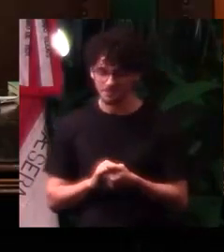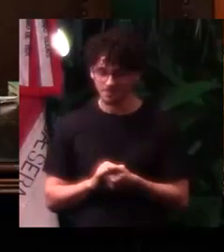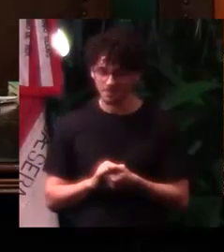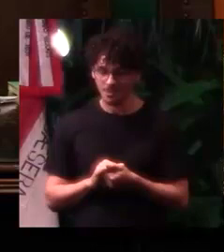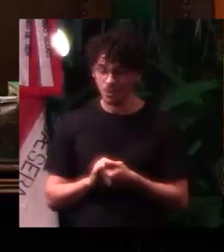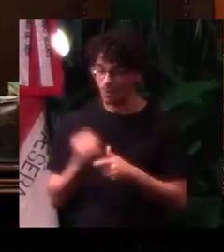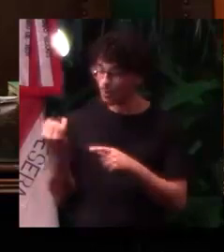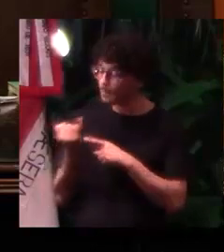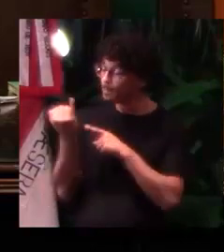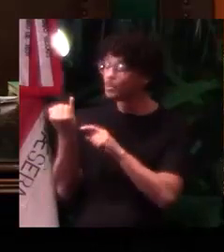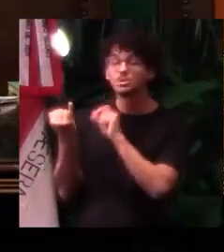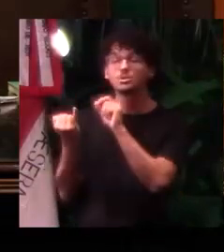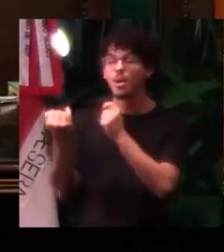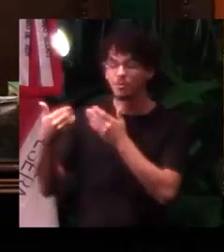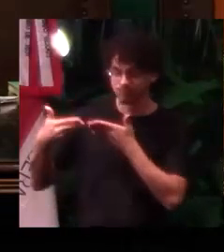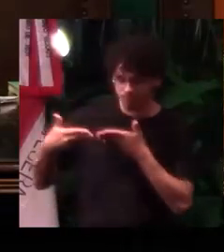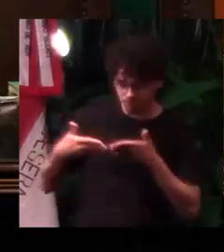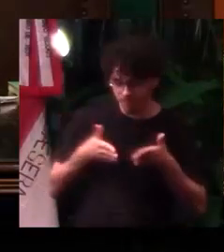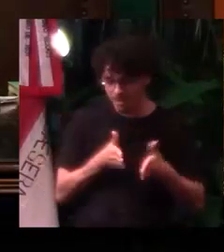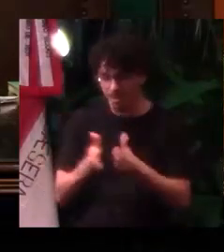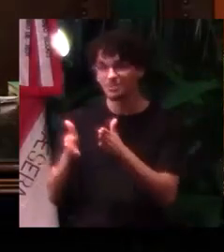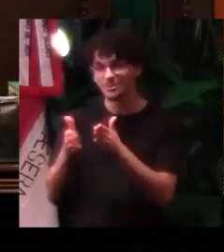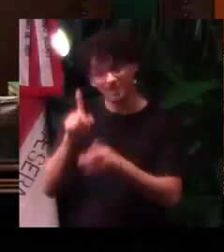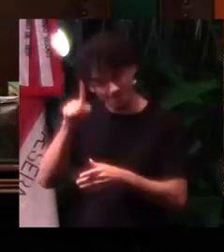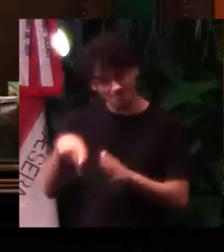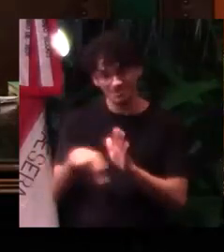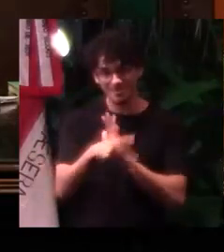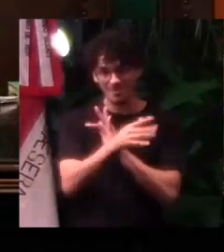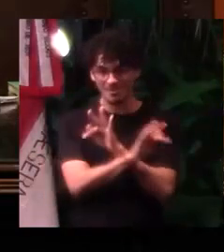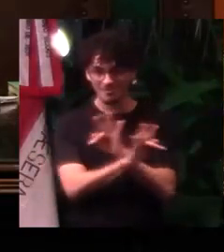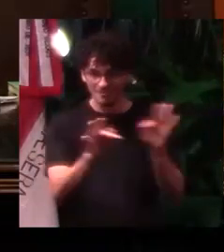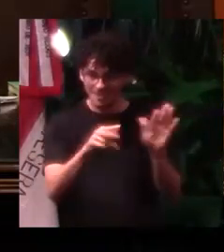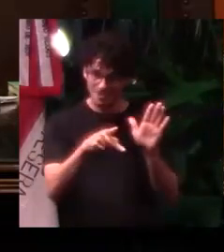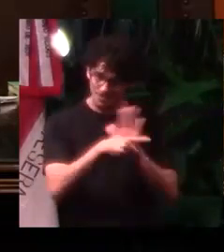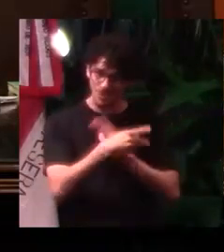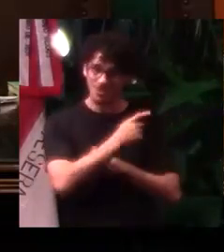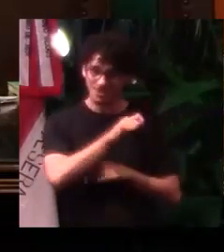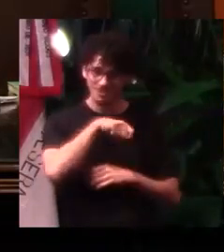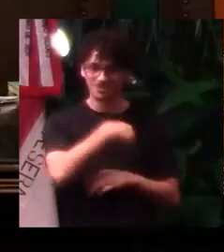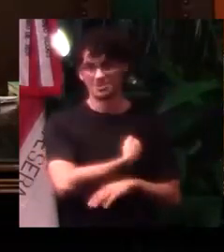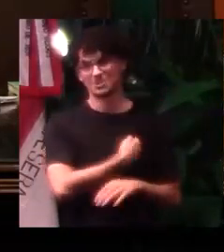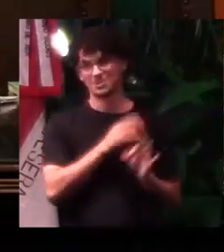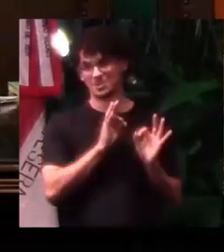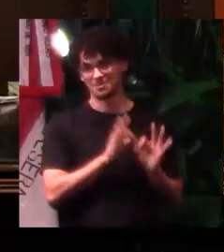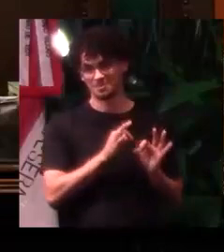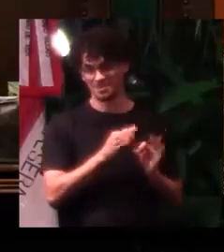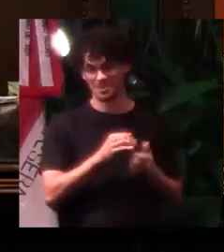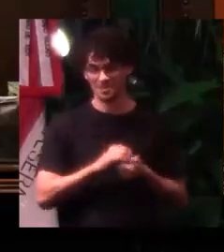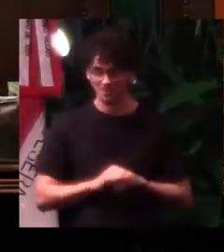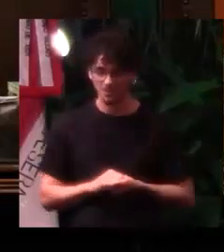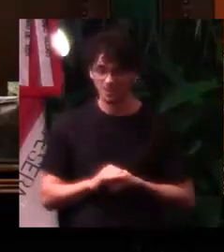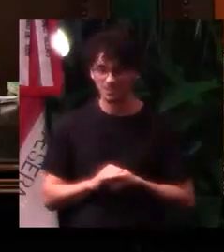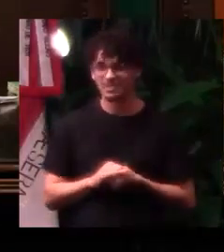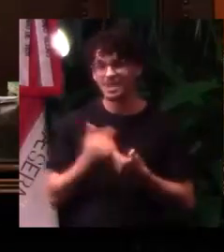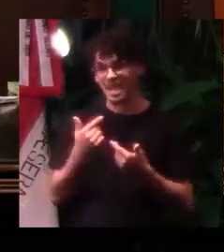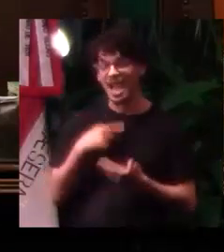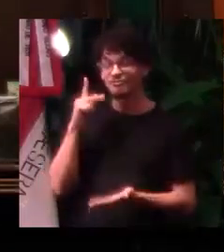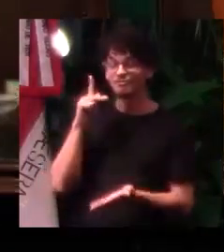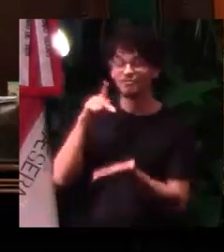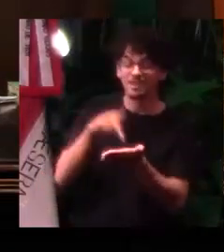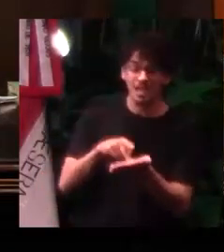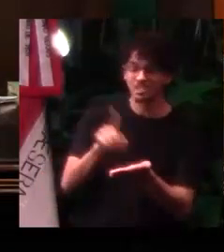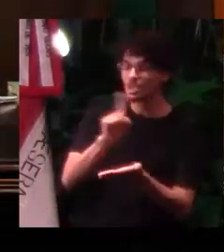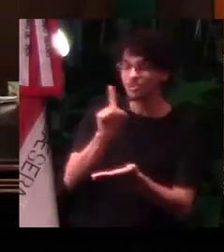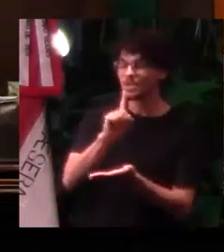O que importa é o caminho, que, aliás, é uma frase do Guimarães Rosa no Grande Sertão Veredas, né? Que a verdade não está nem no início,